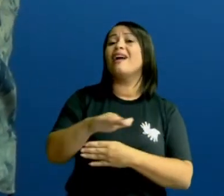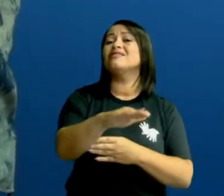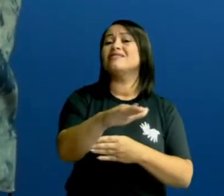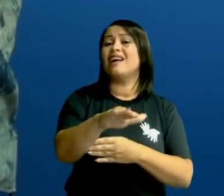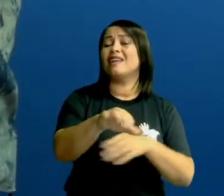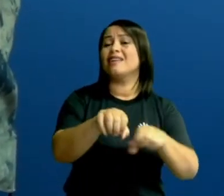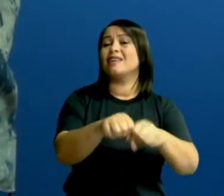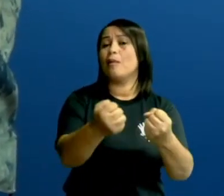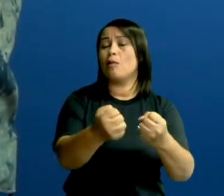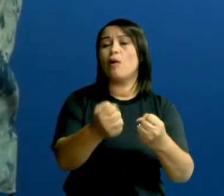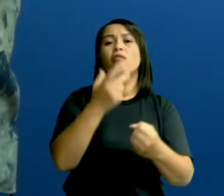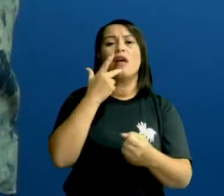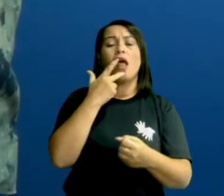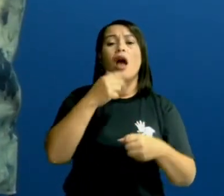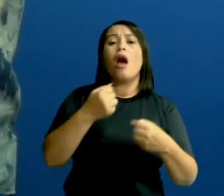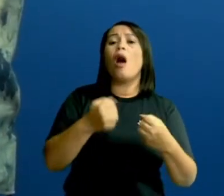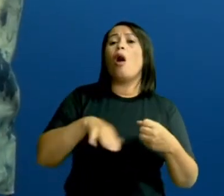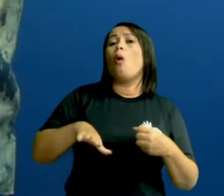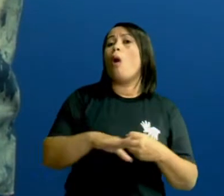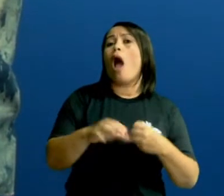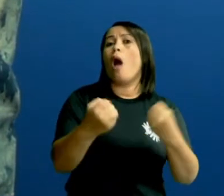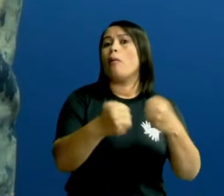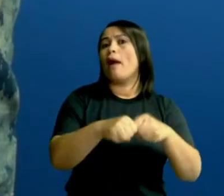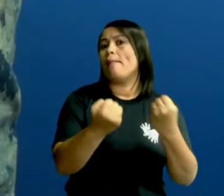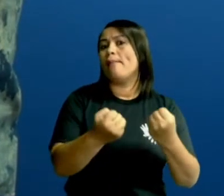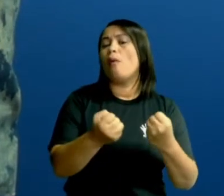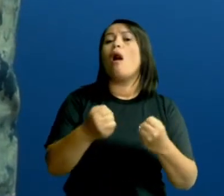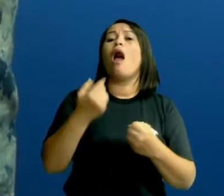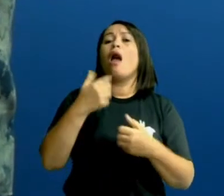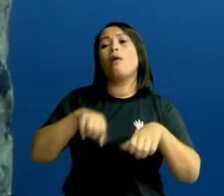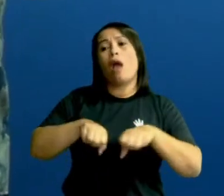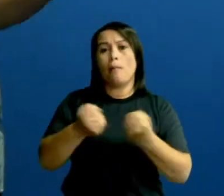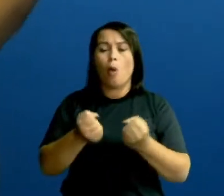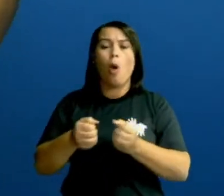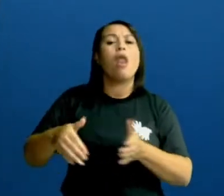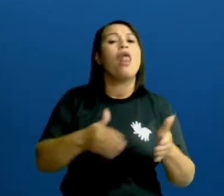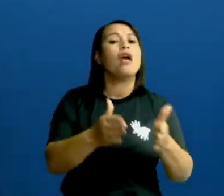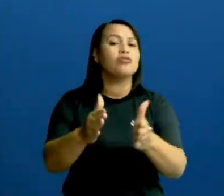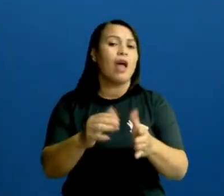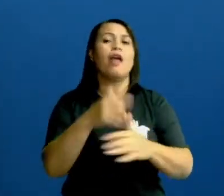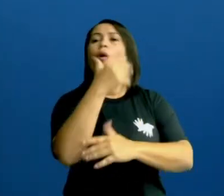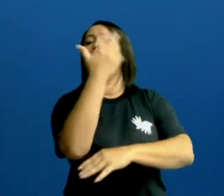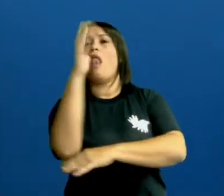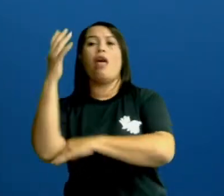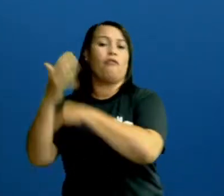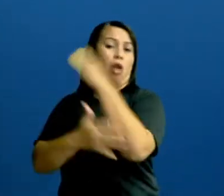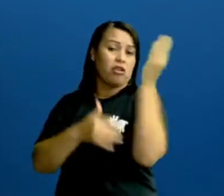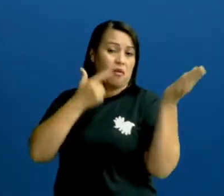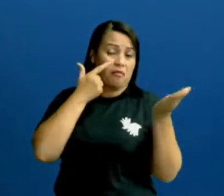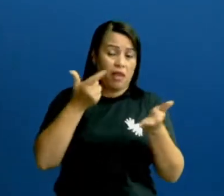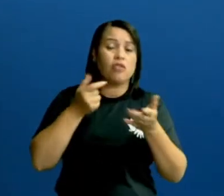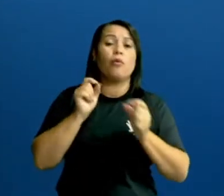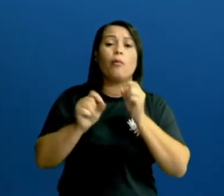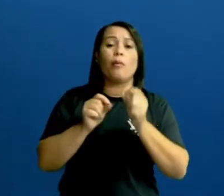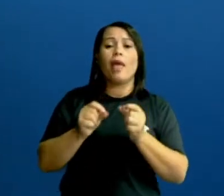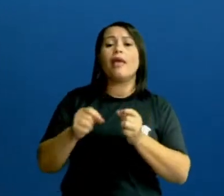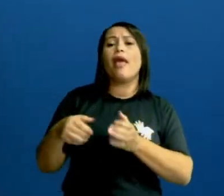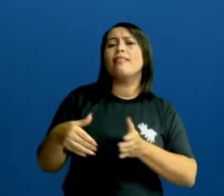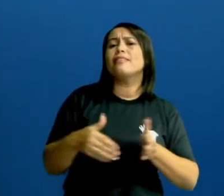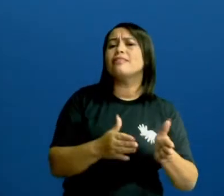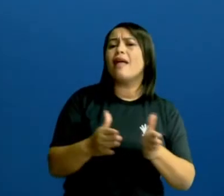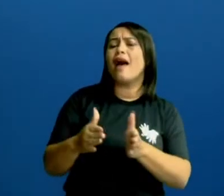quebrou, outra coisa é eu dizer o carro quebrou na estrada, o carro quebrou na floresta. Percebam que na estrada ele